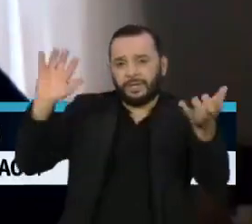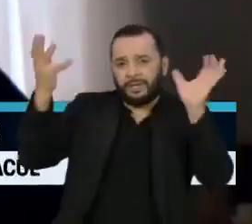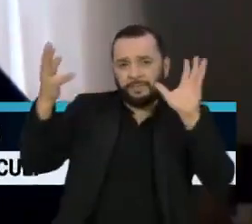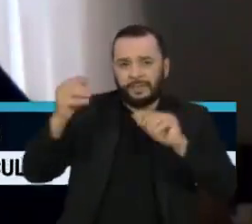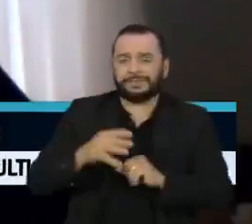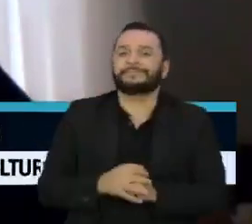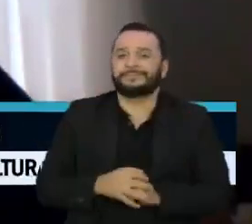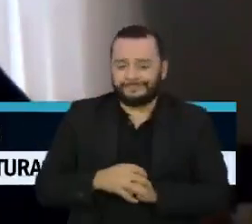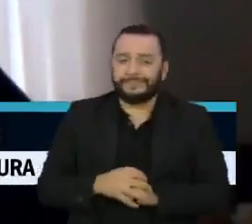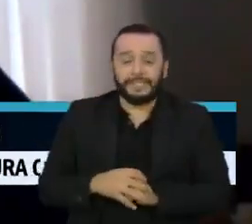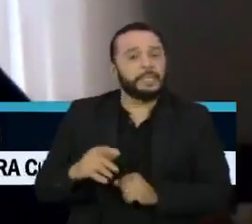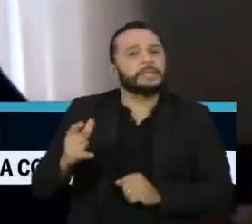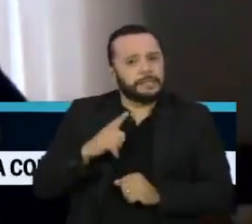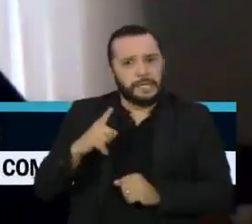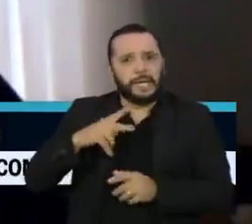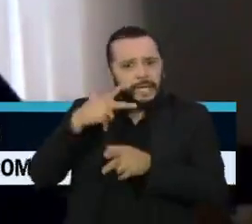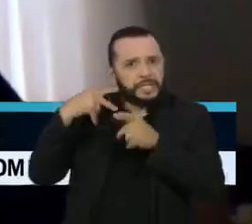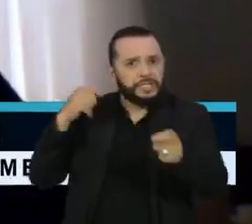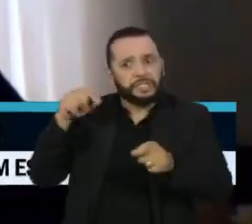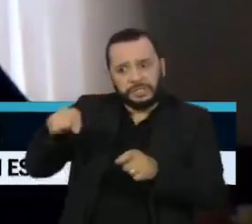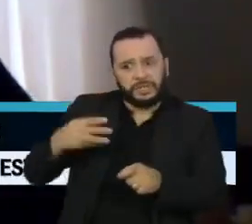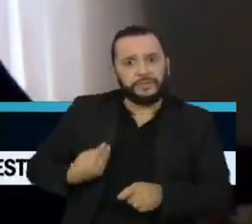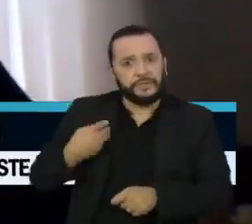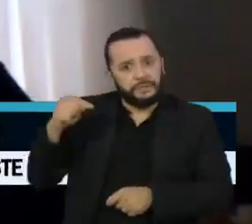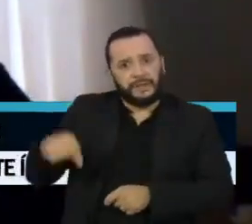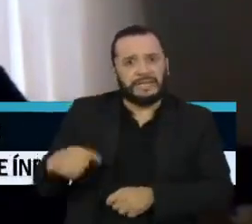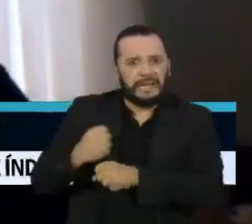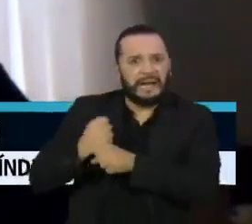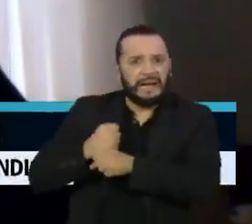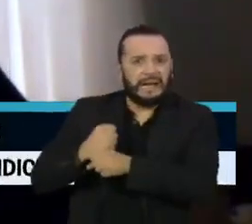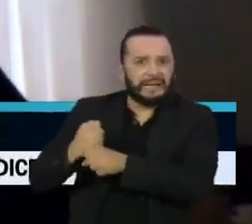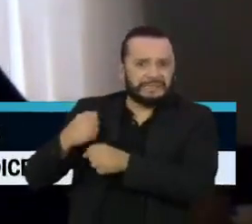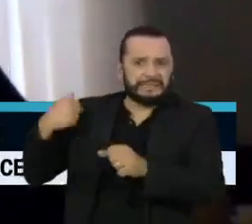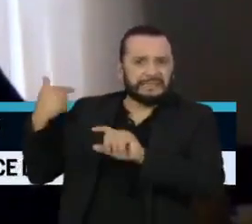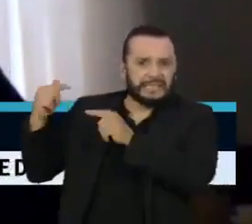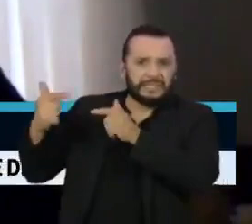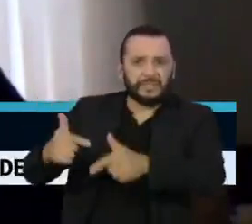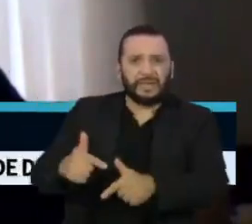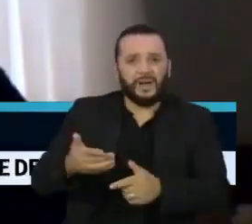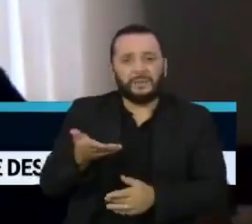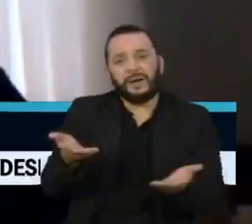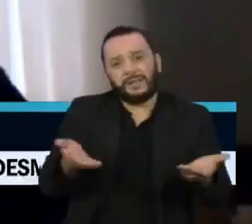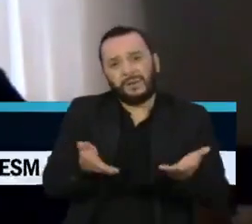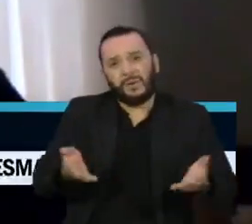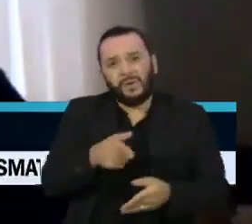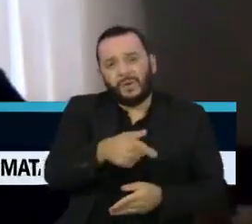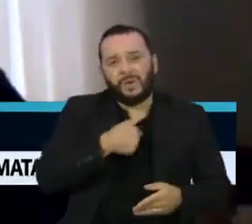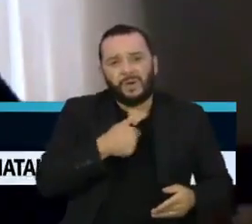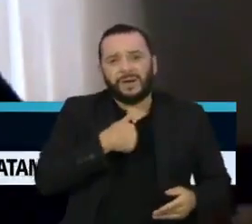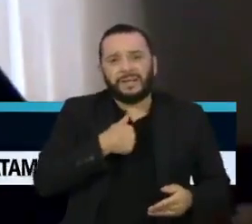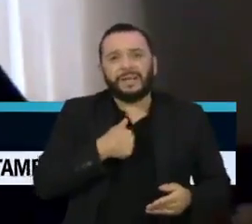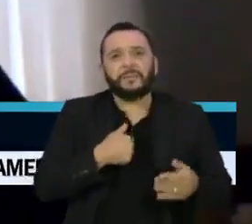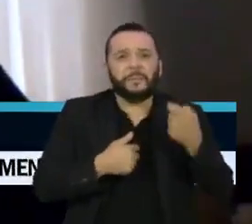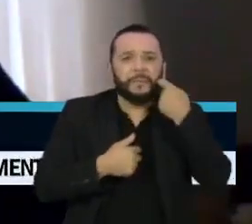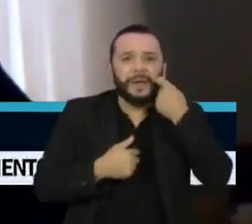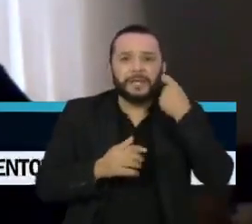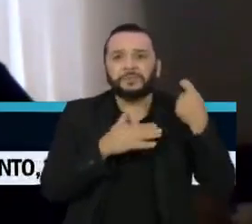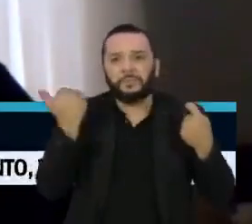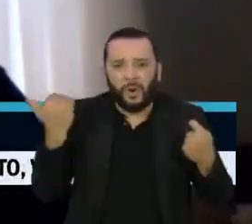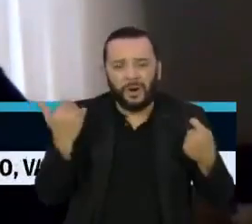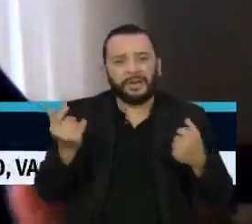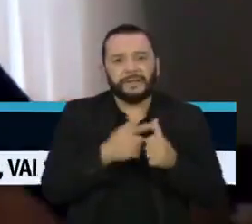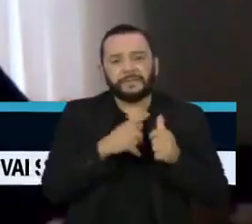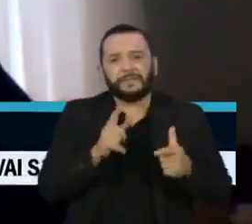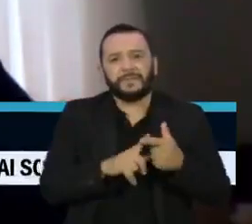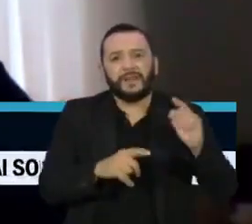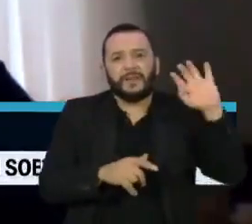populações tradicionais indígenas que moram na região, porque os peixes morrem com a poluição, né? A